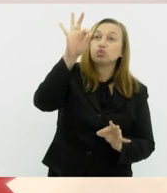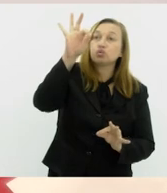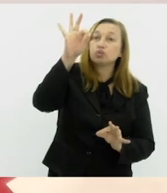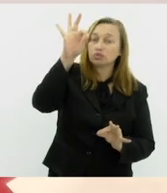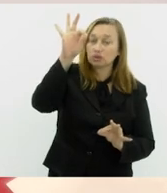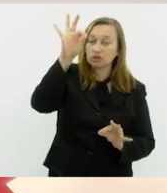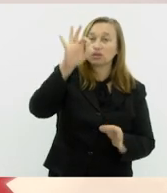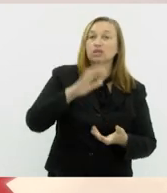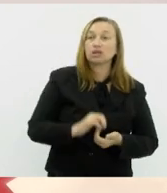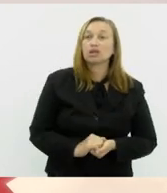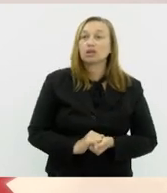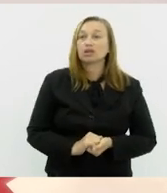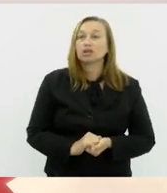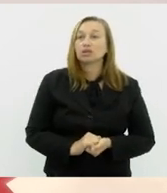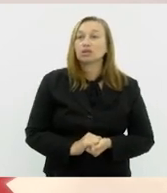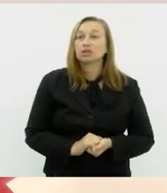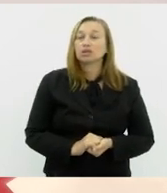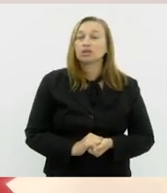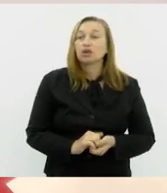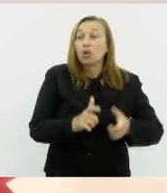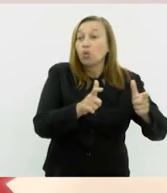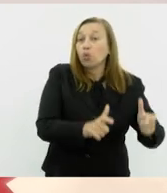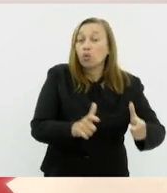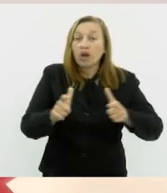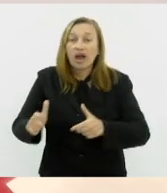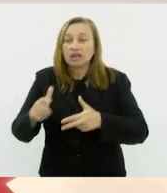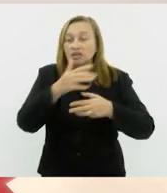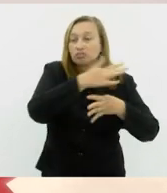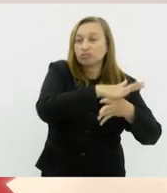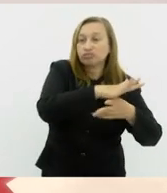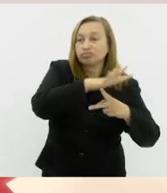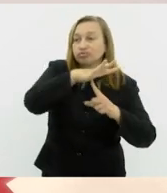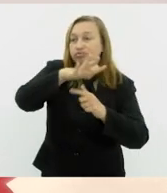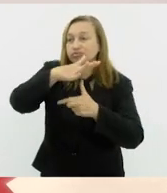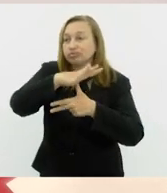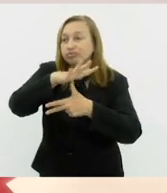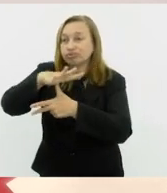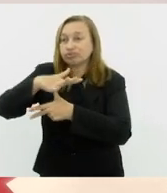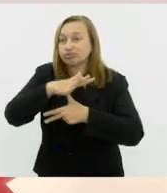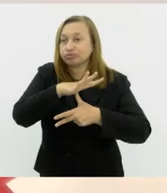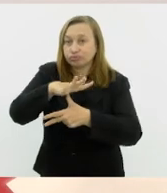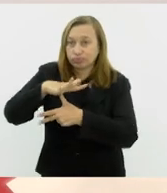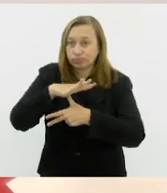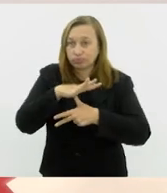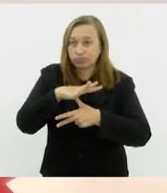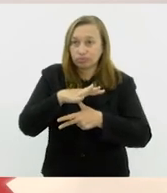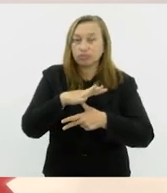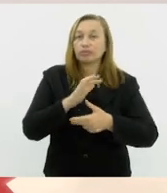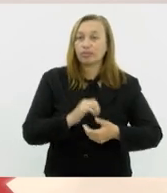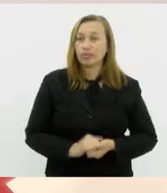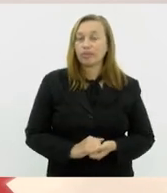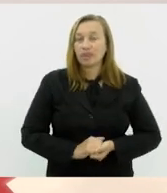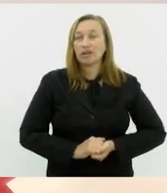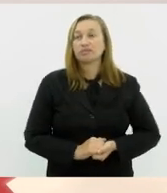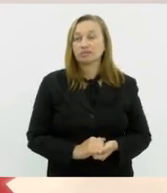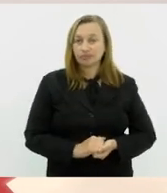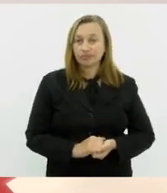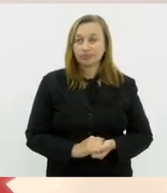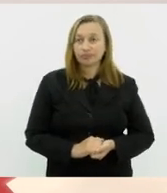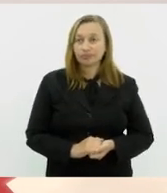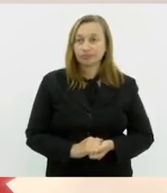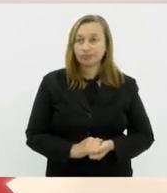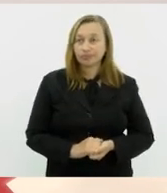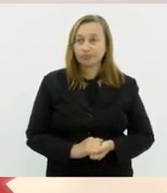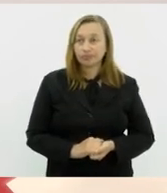e rotas. Né? Então, itinerários, altitude e distância dos pontos